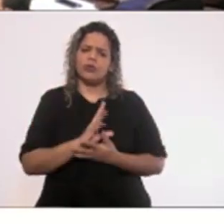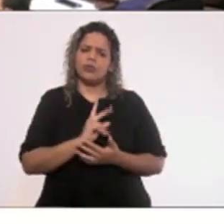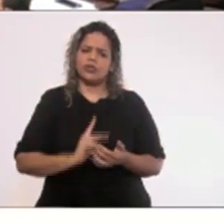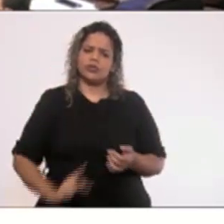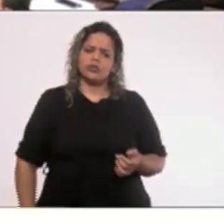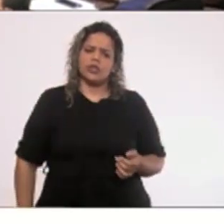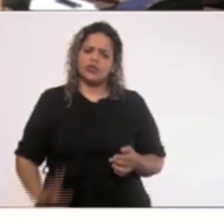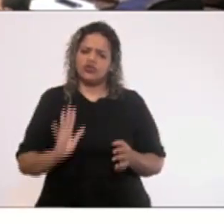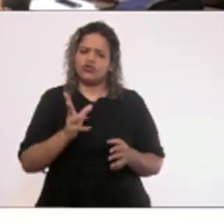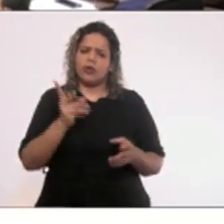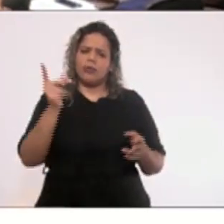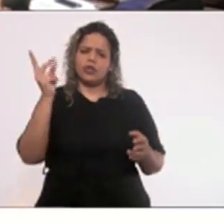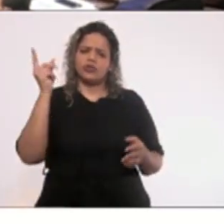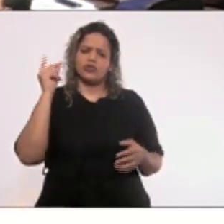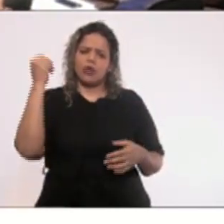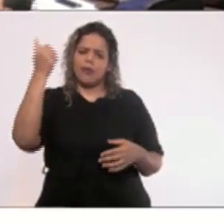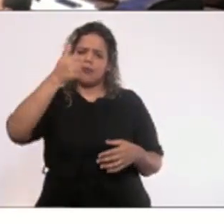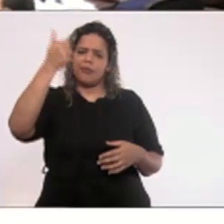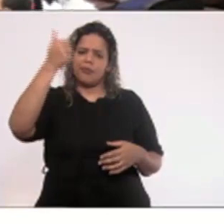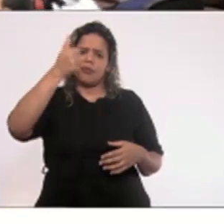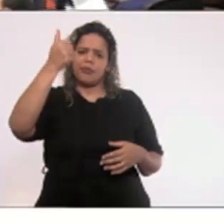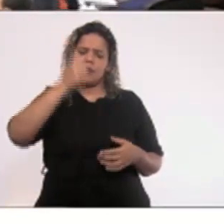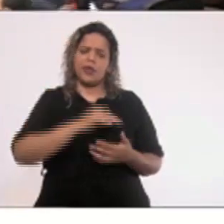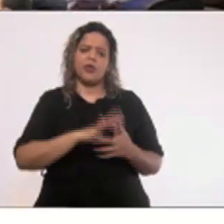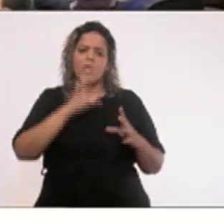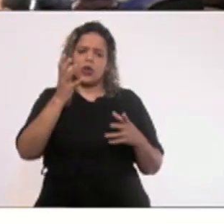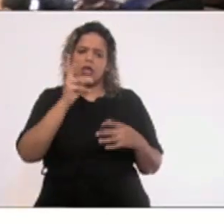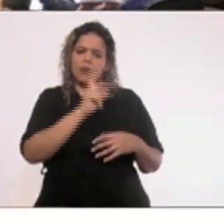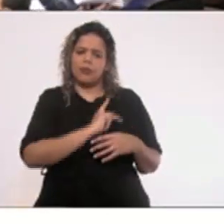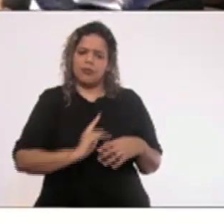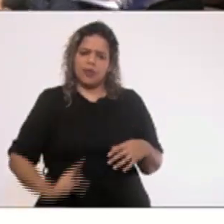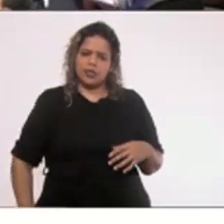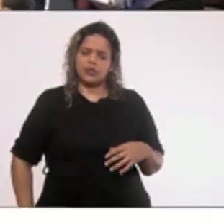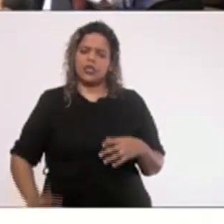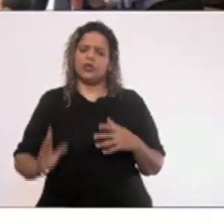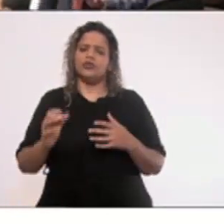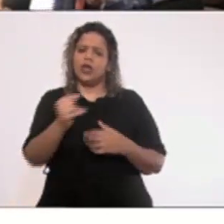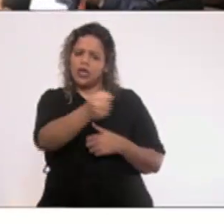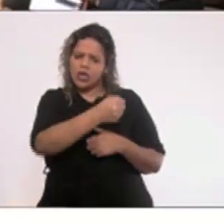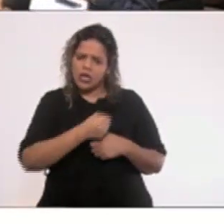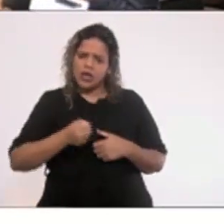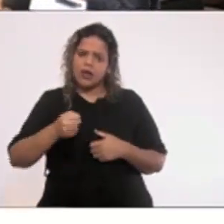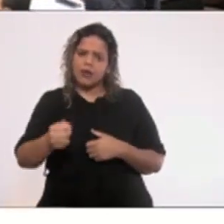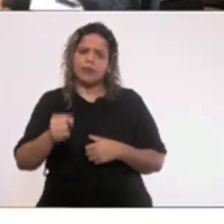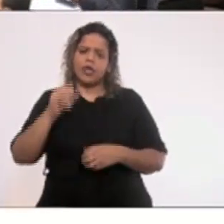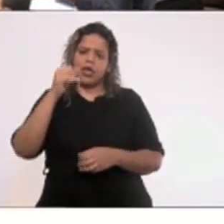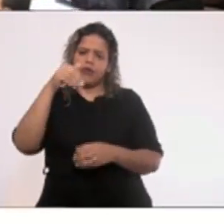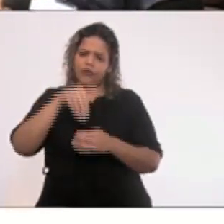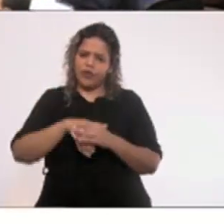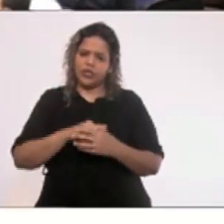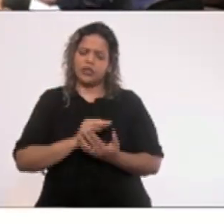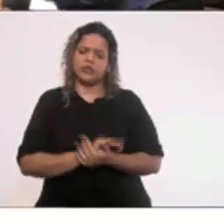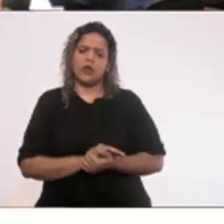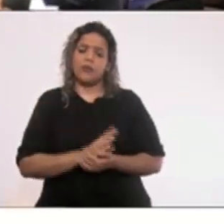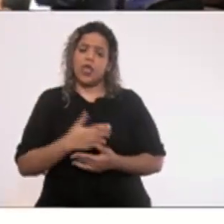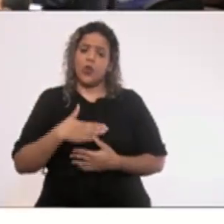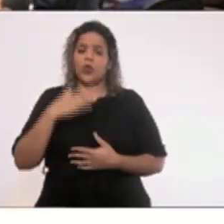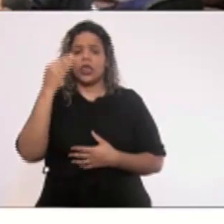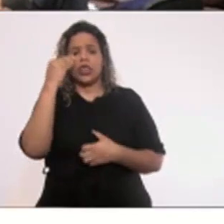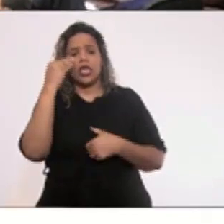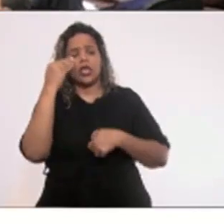presidente. A discussão é em primeira. Eu queria, senhor presidente, encaminhar a votação. Eu